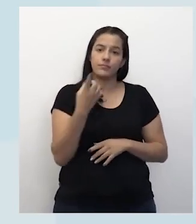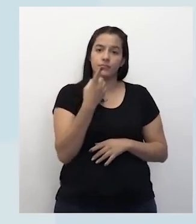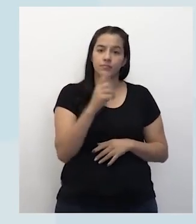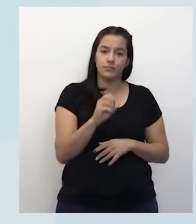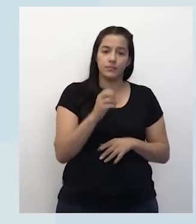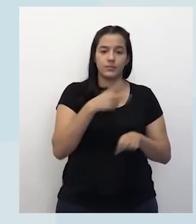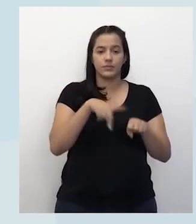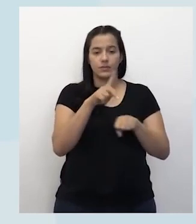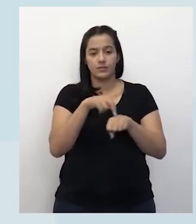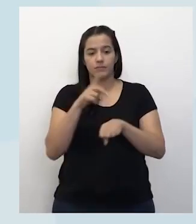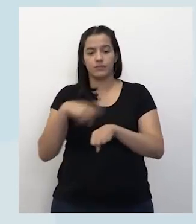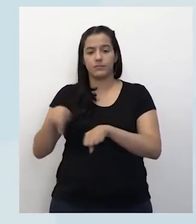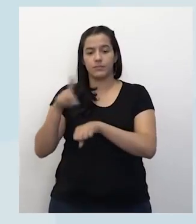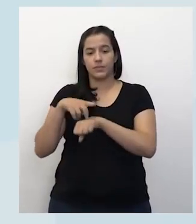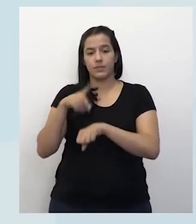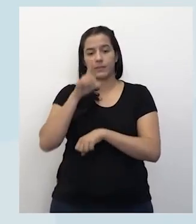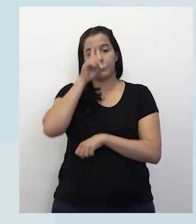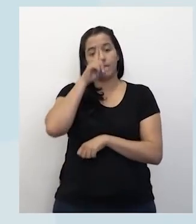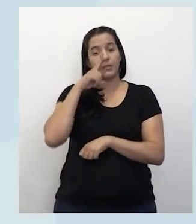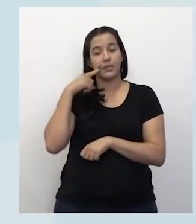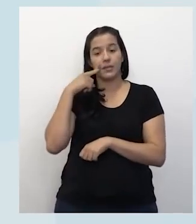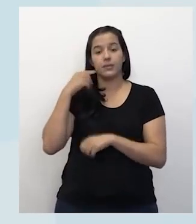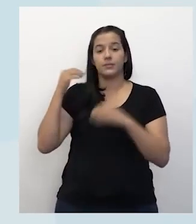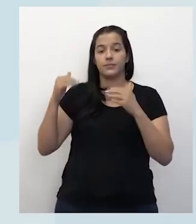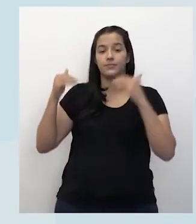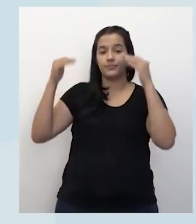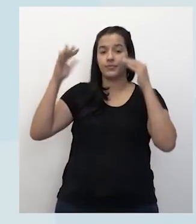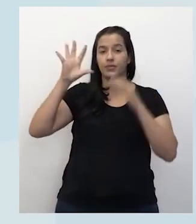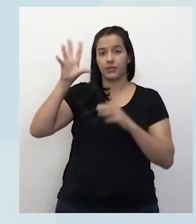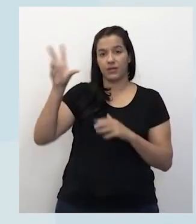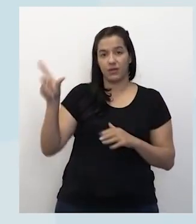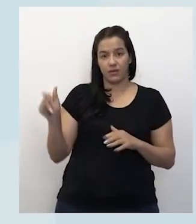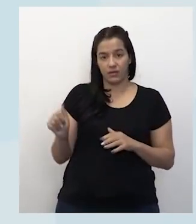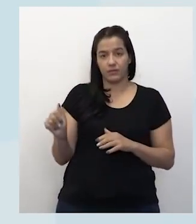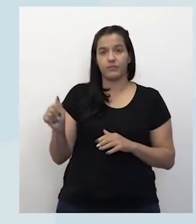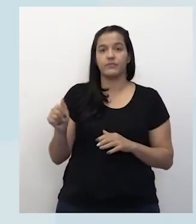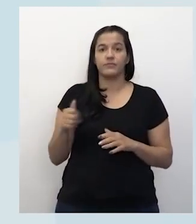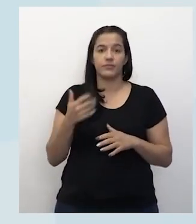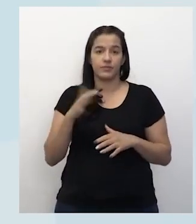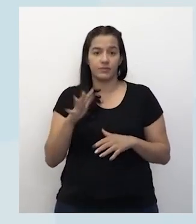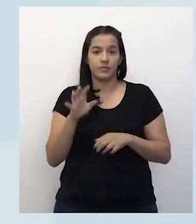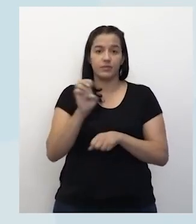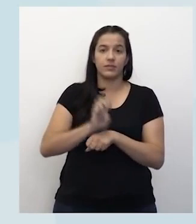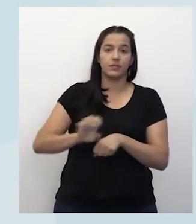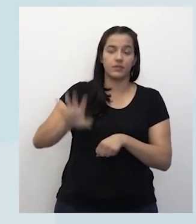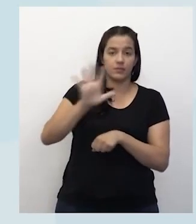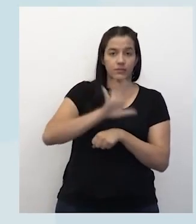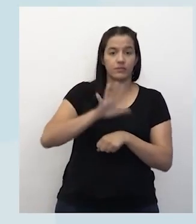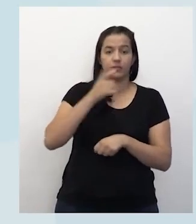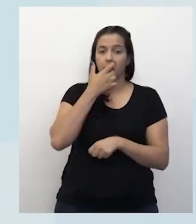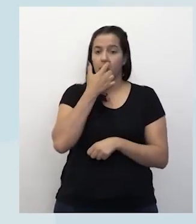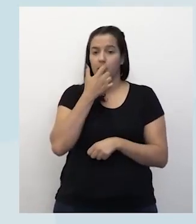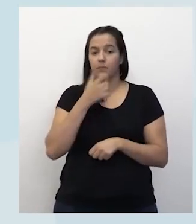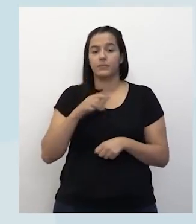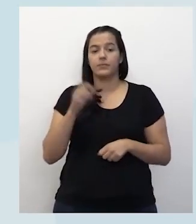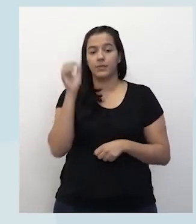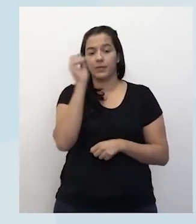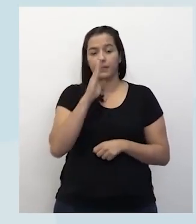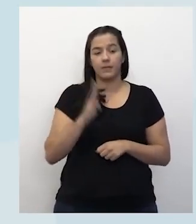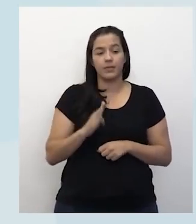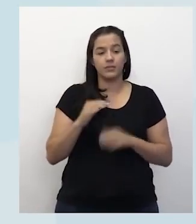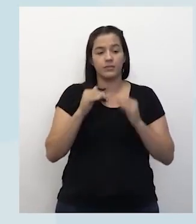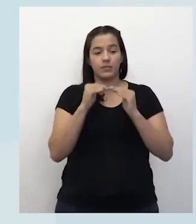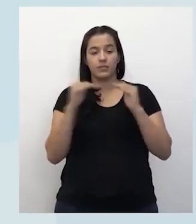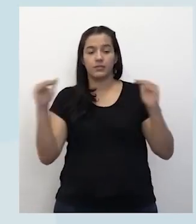os países aí que estão em amarelo, né? Então se destaca muito aí países, né, da Europa, países da América do Norte, e o Brasil está na